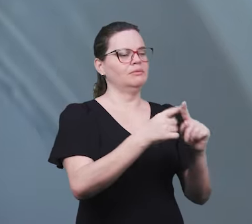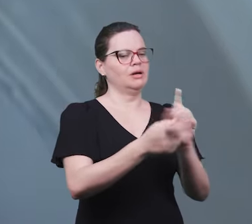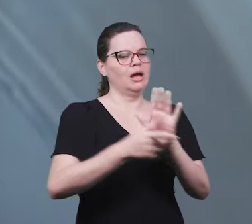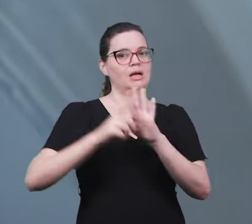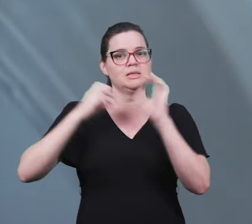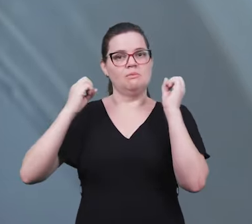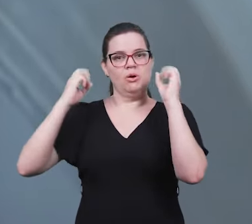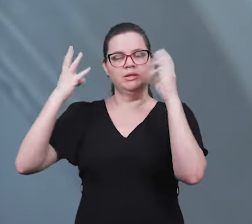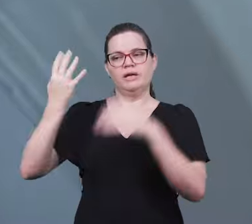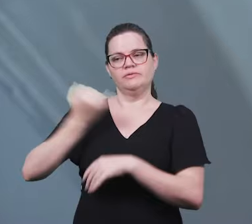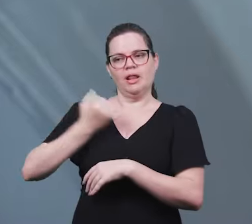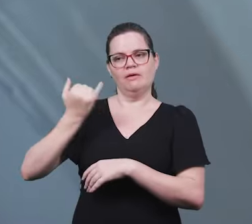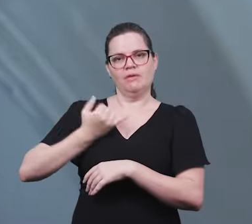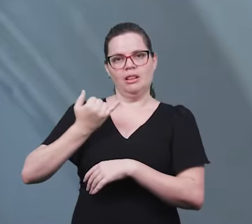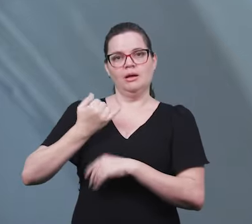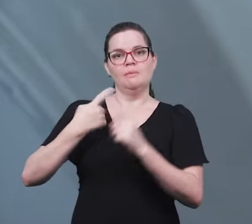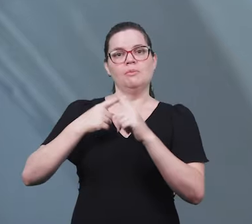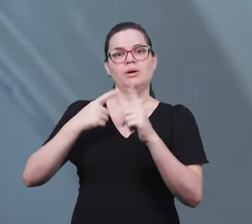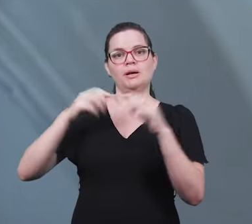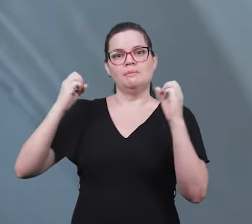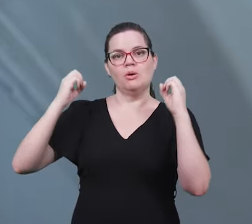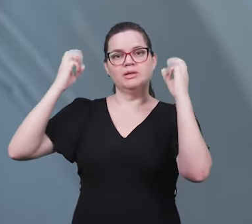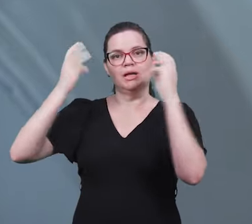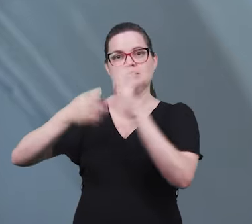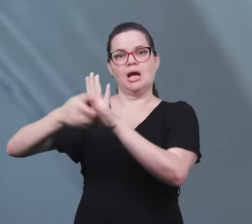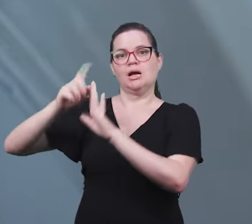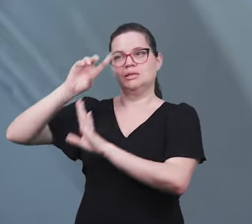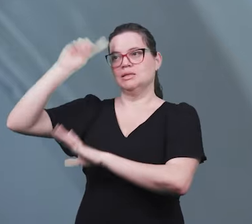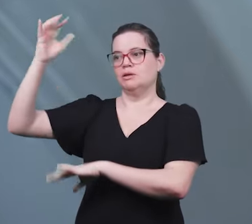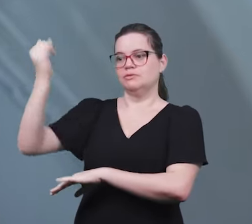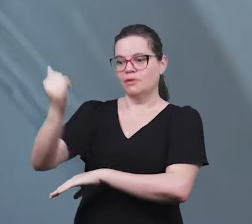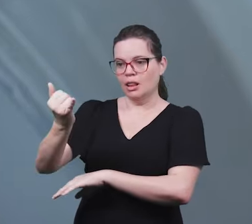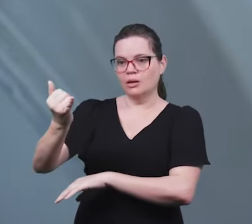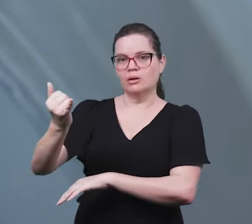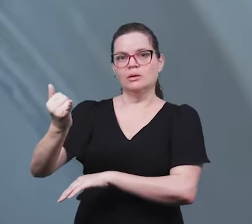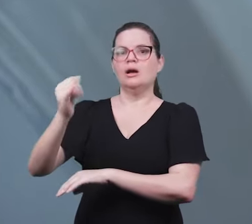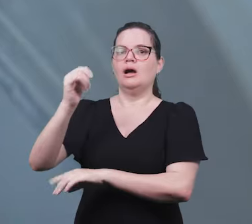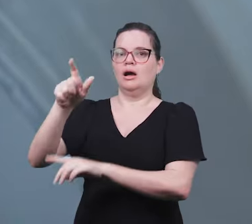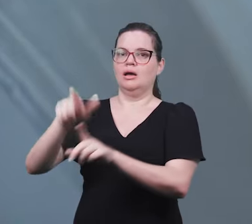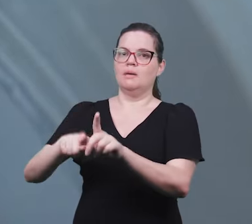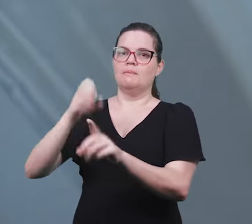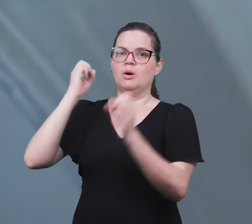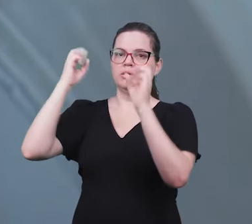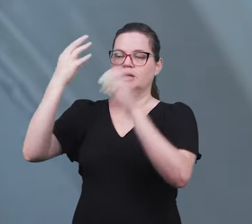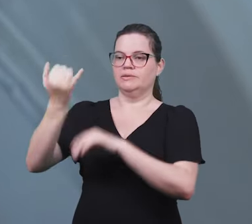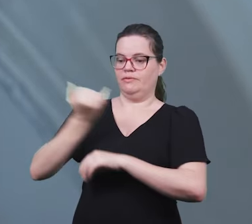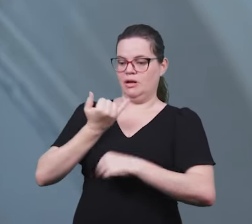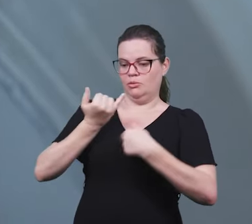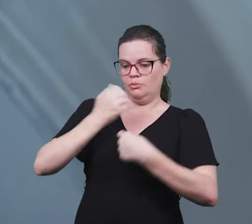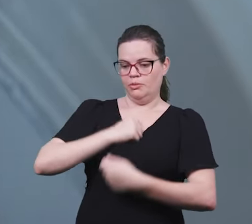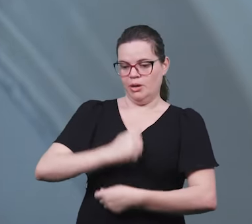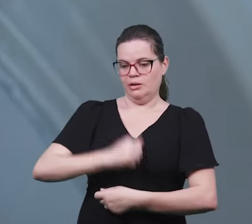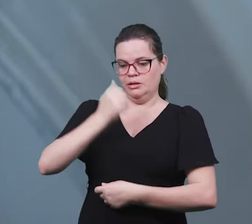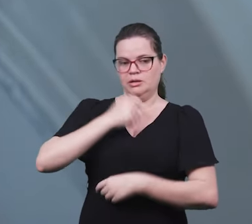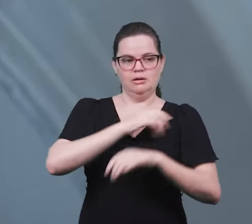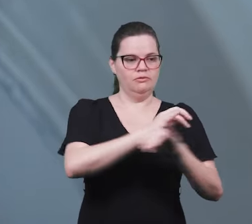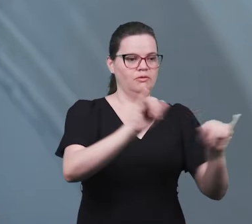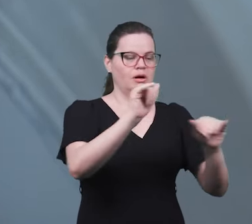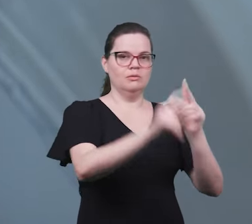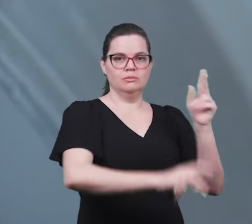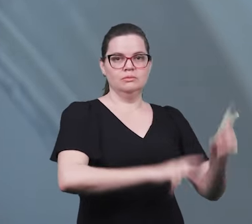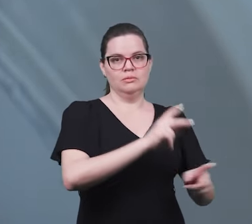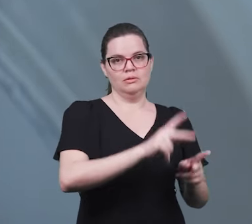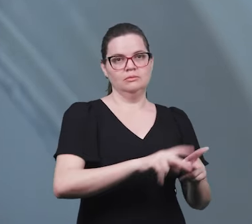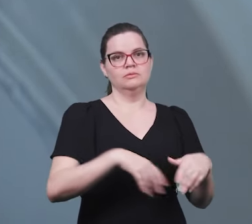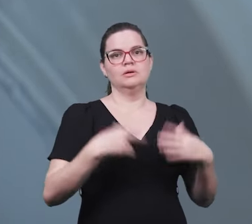E Moisés repete para Arão aquilo que ele havia escutado do Senhor. Quando Jesus vem, Jesus prega aos discípulos